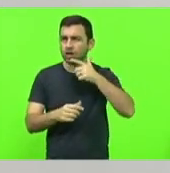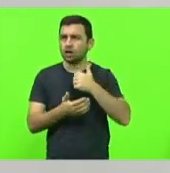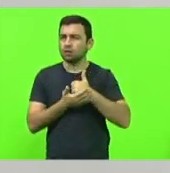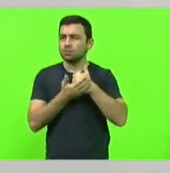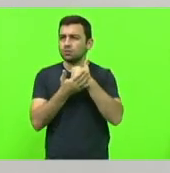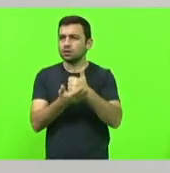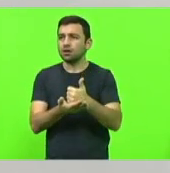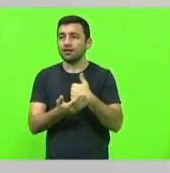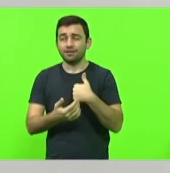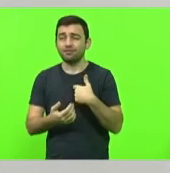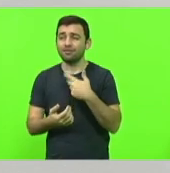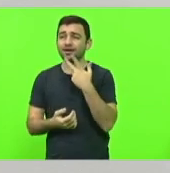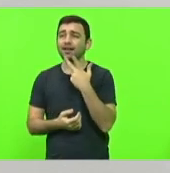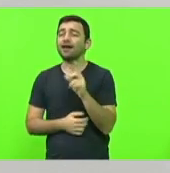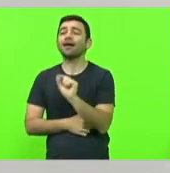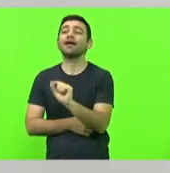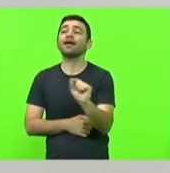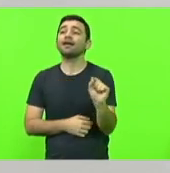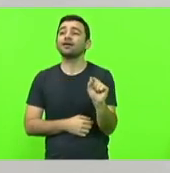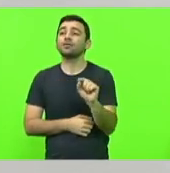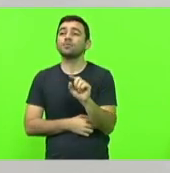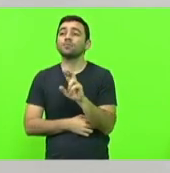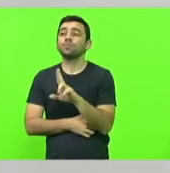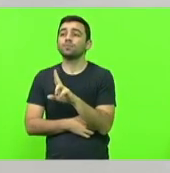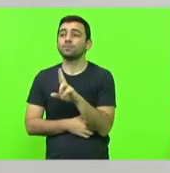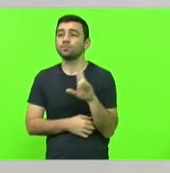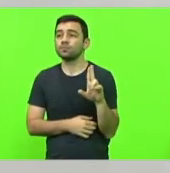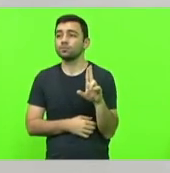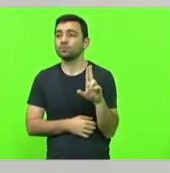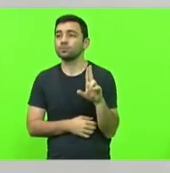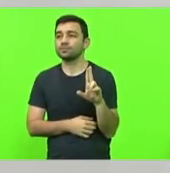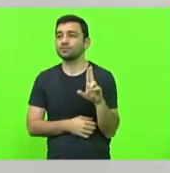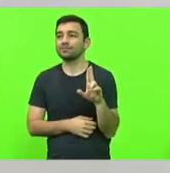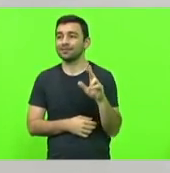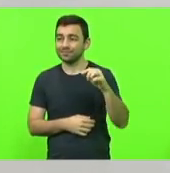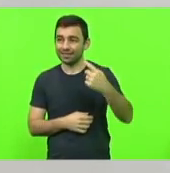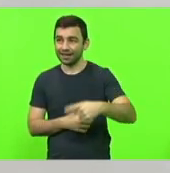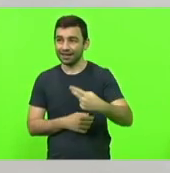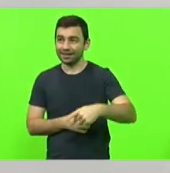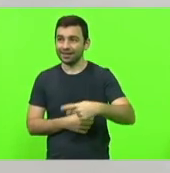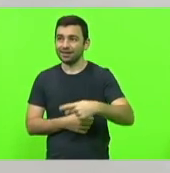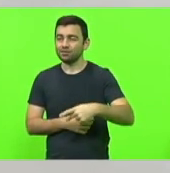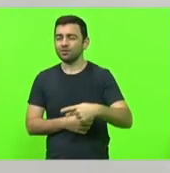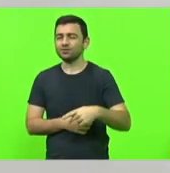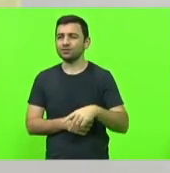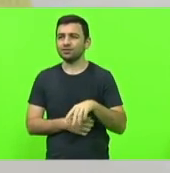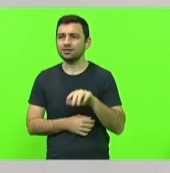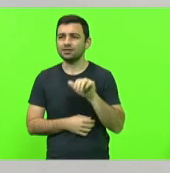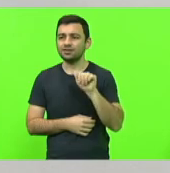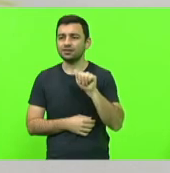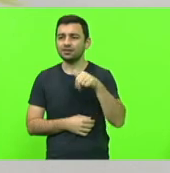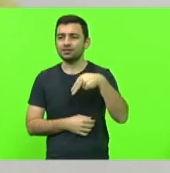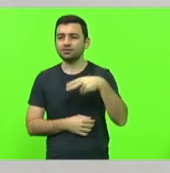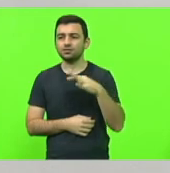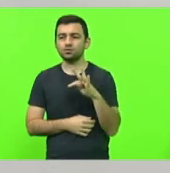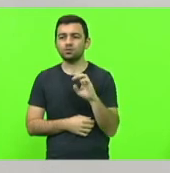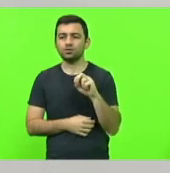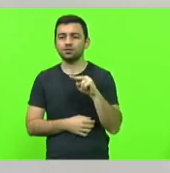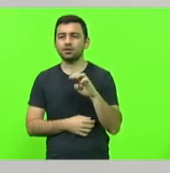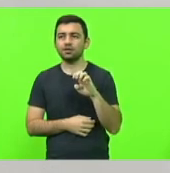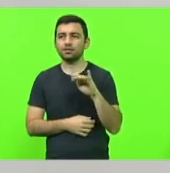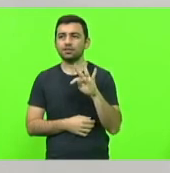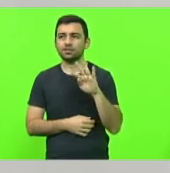aqui o nome do nosso hall aqui, que é Antonieta de Barros. A maioria dos alunos catarinenses não